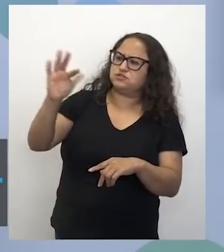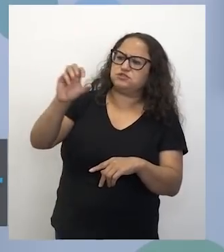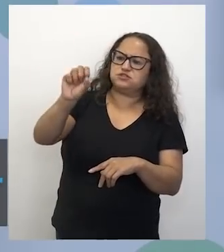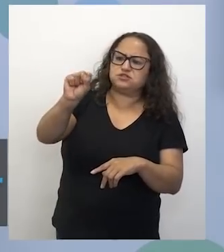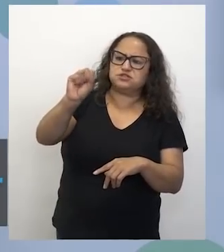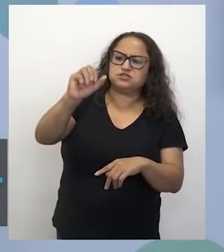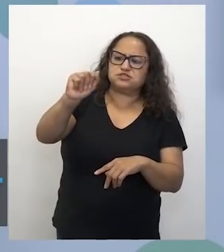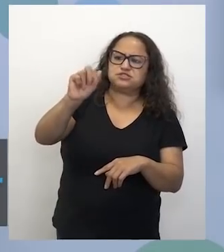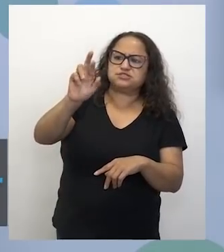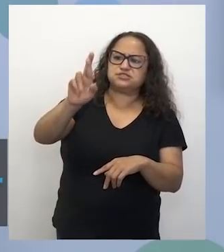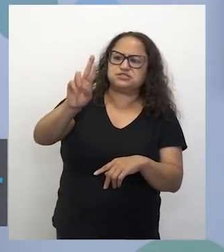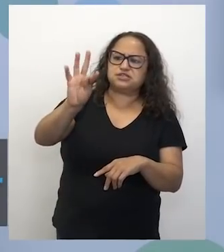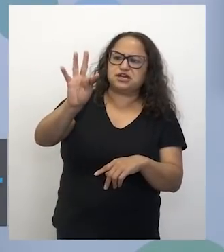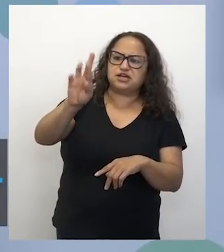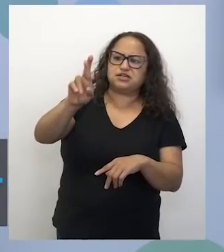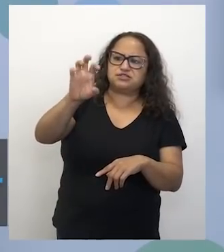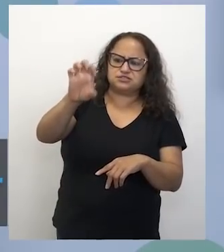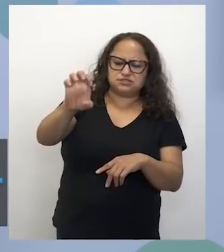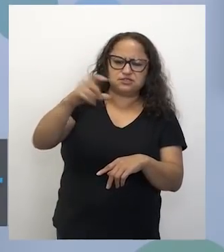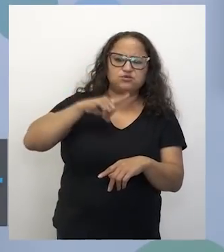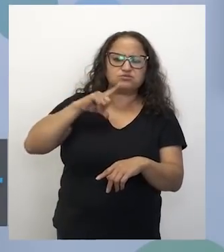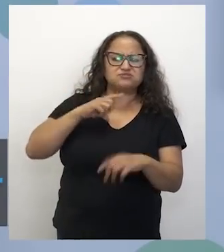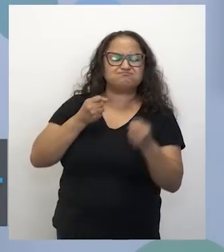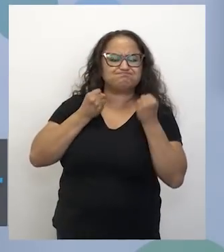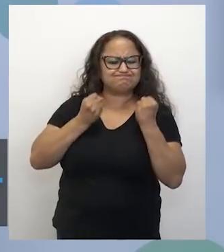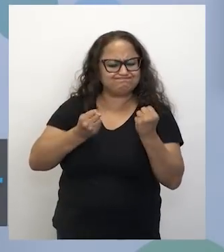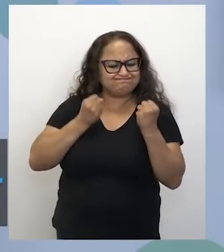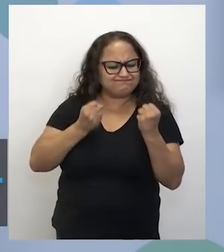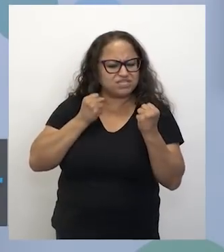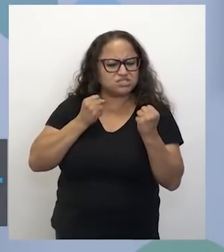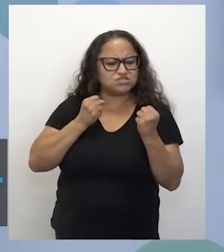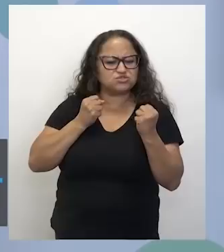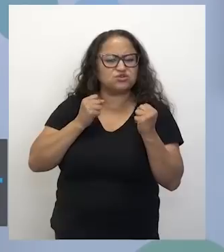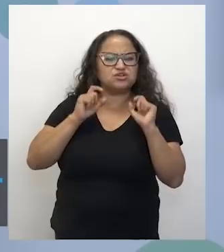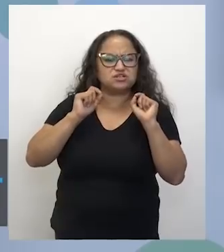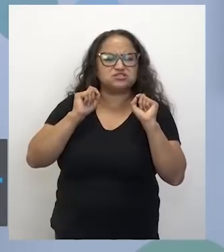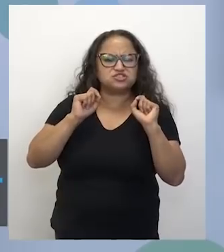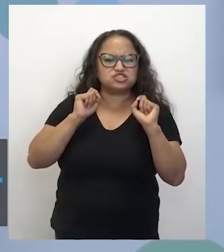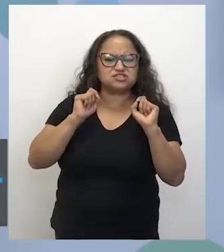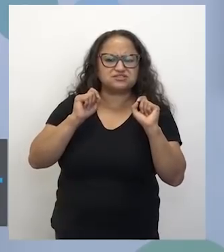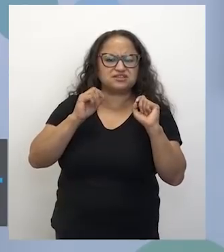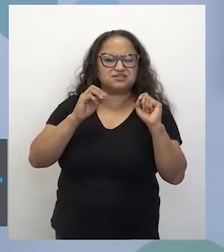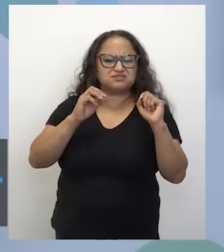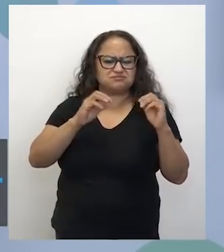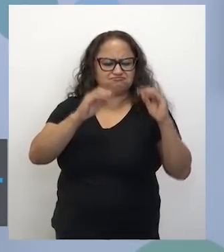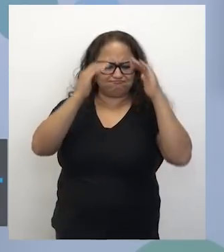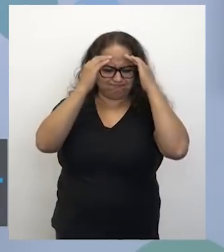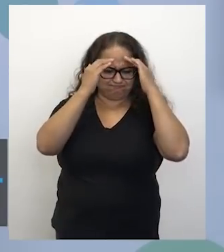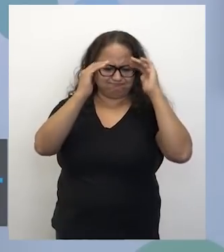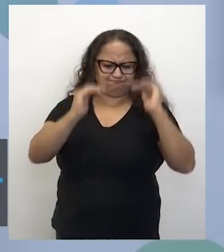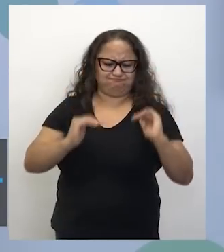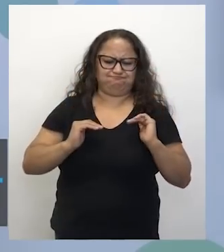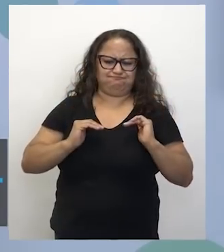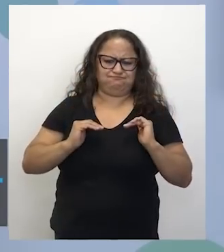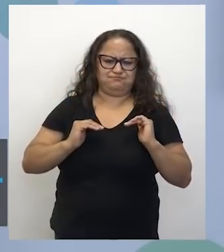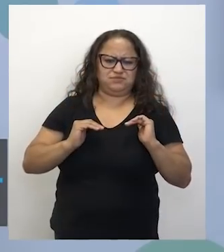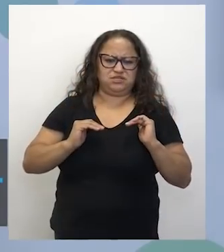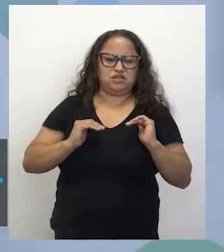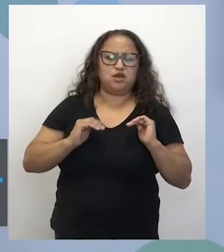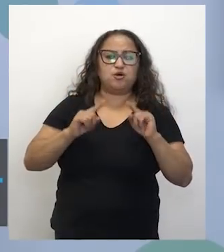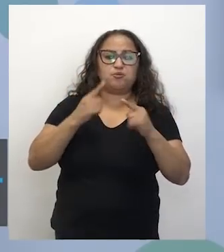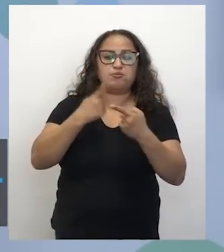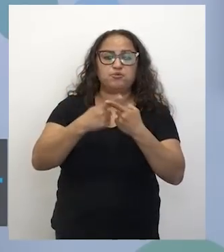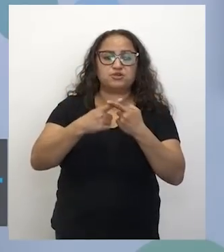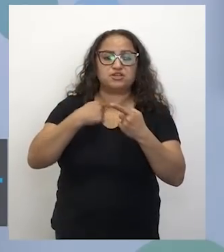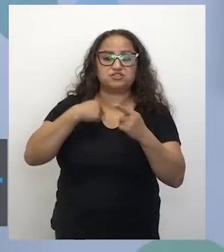que ele fala desse peso da responsabilidade, né? Porque muitas vezes a gente se abstém de escolher e acha que